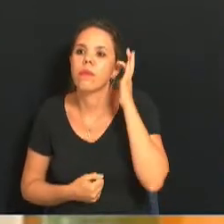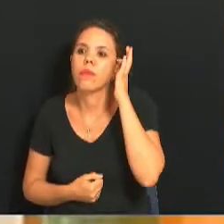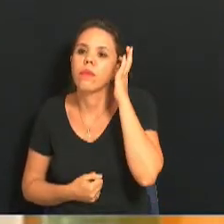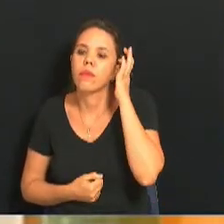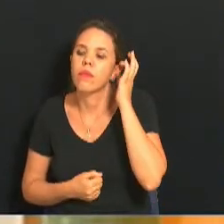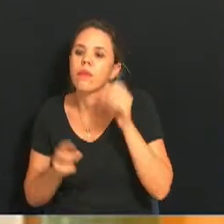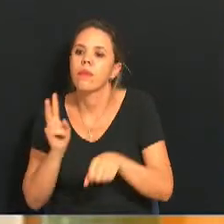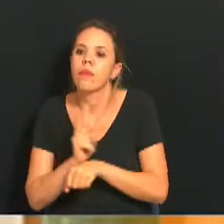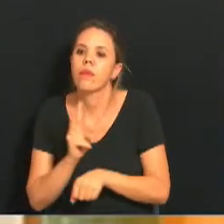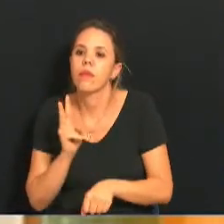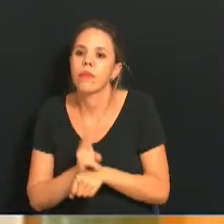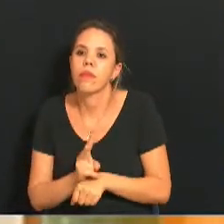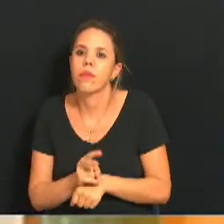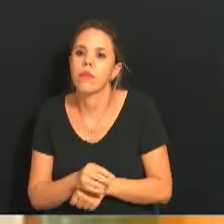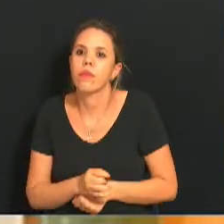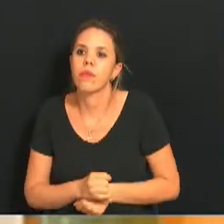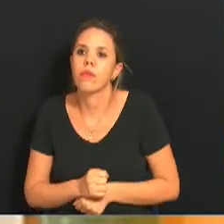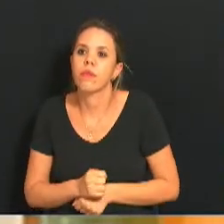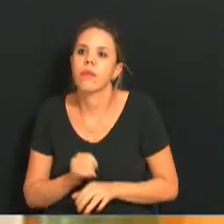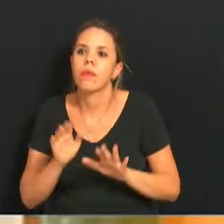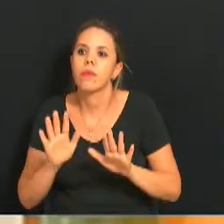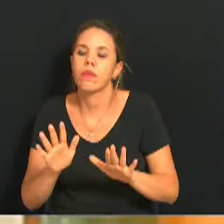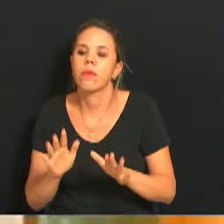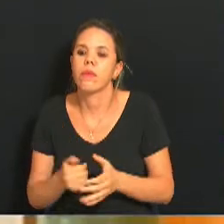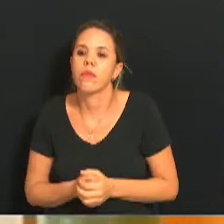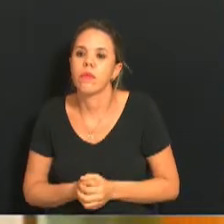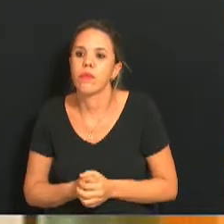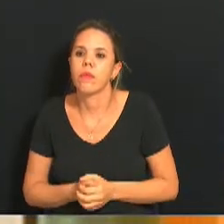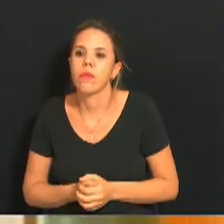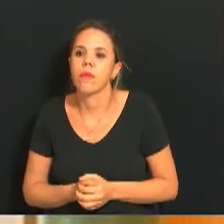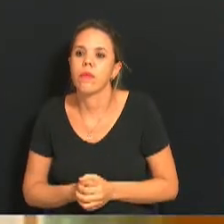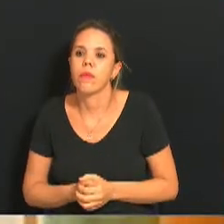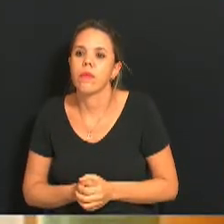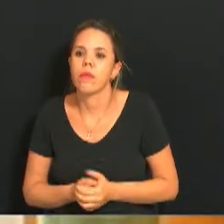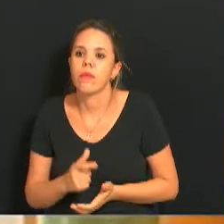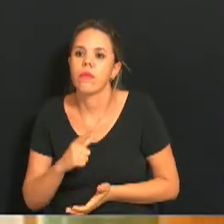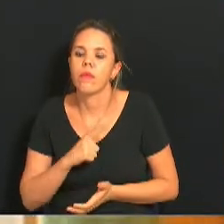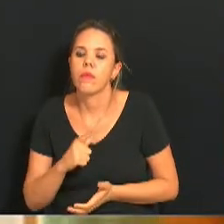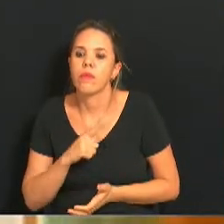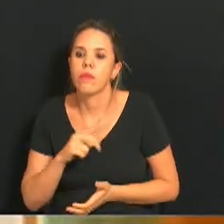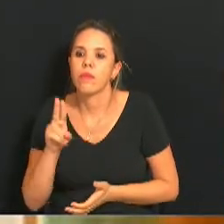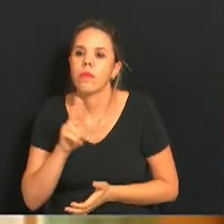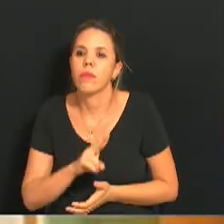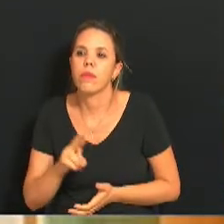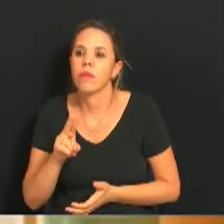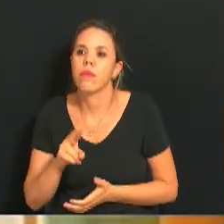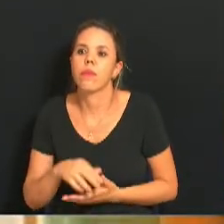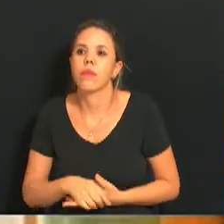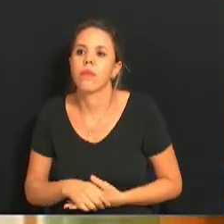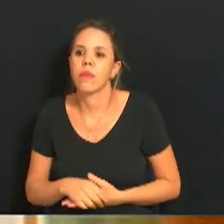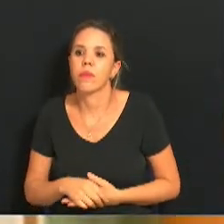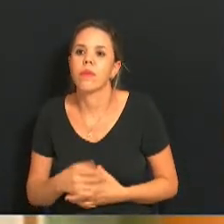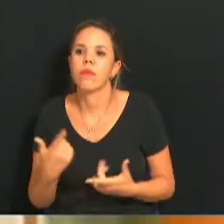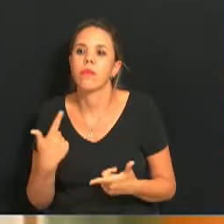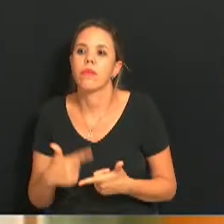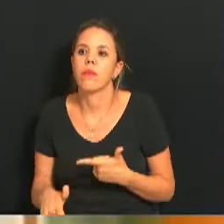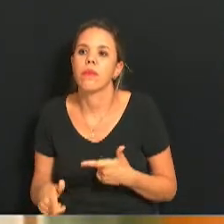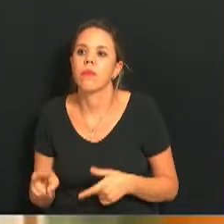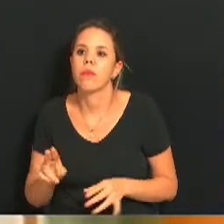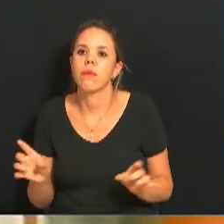preserve o patrimônio mas para preservar o patrimônio nós temos que dá uso patrimônio senão ele vai acabar